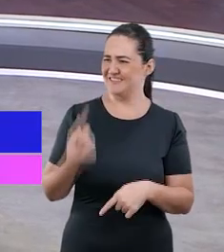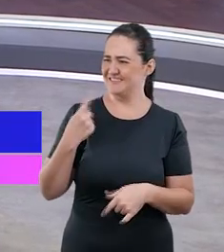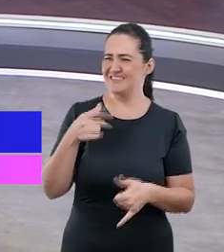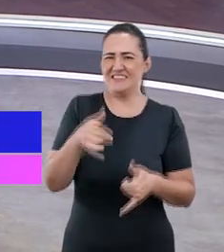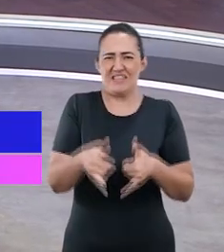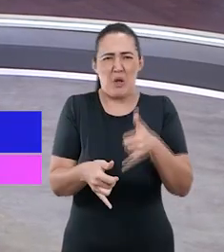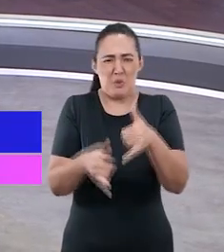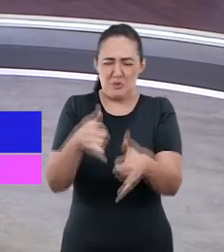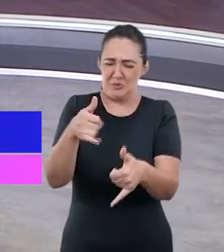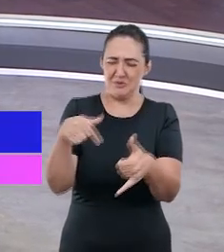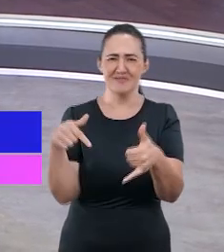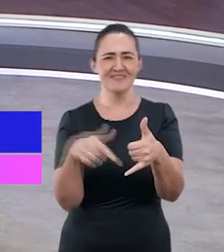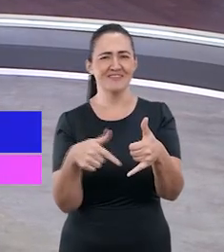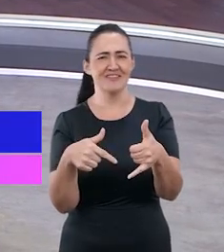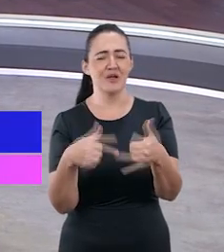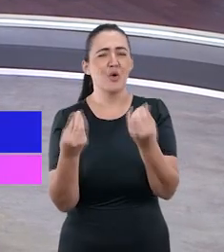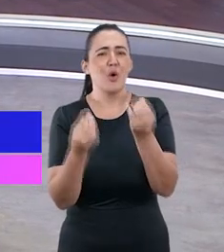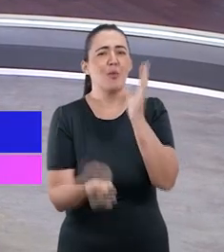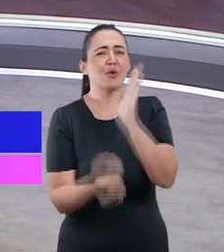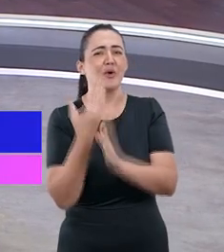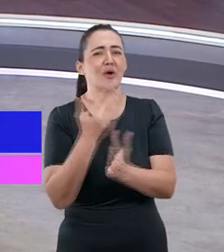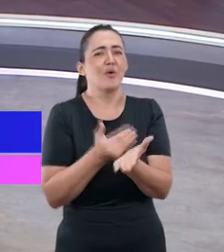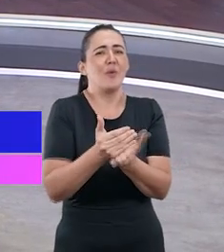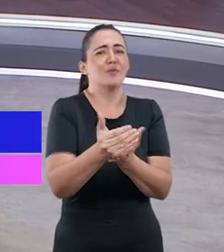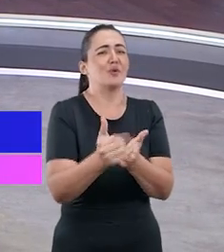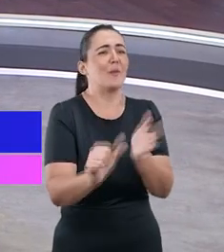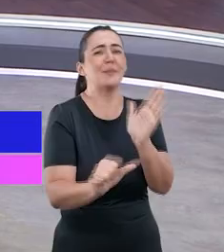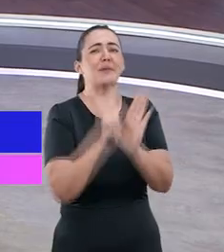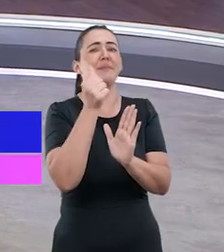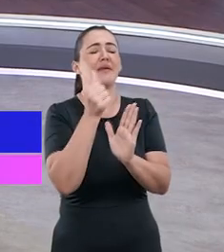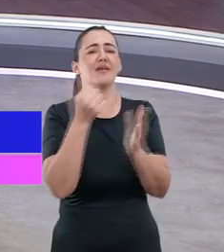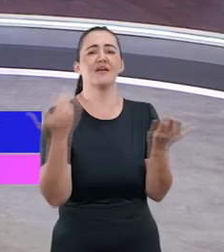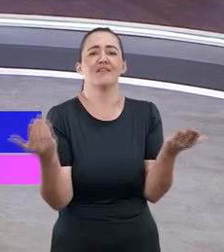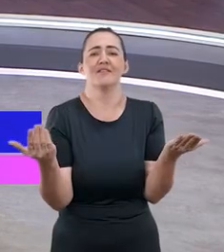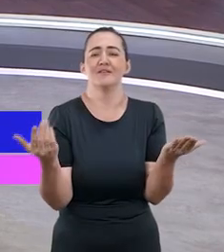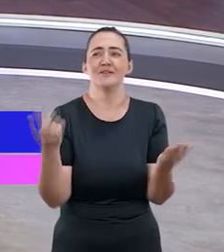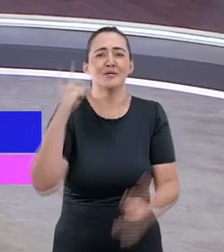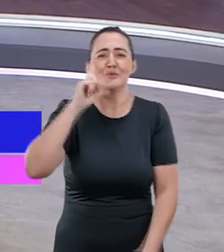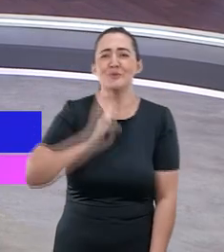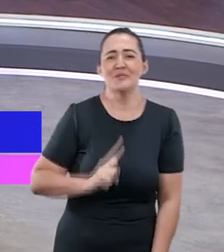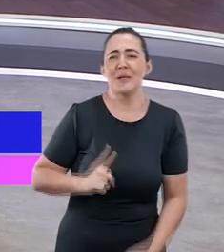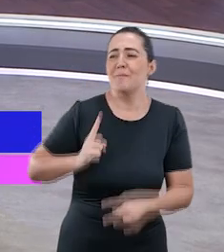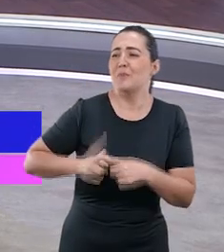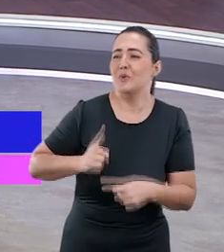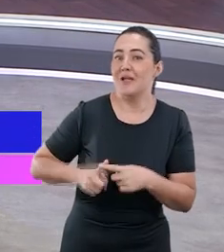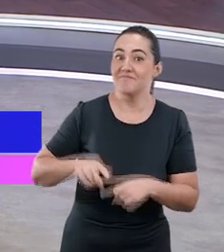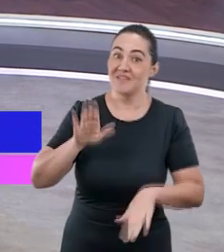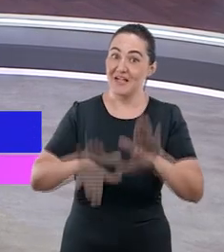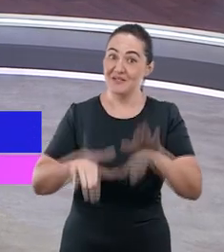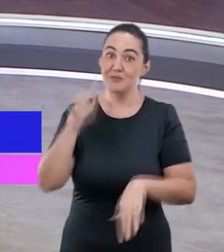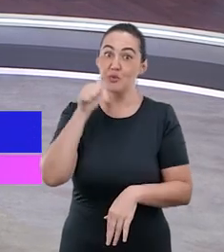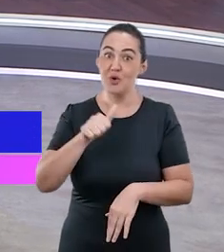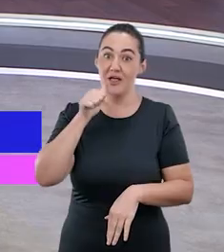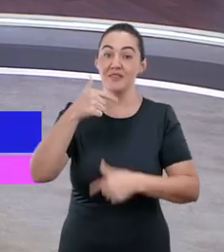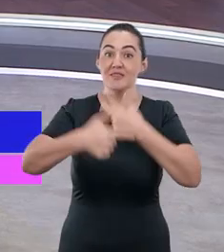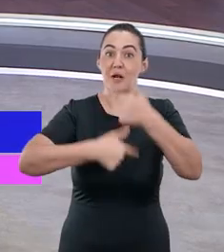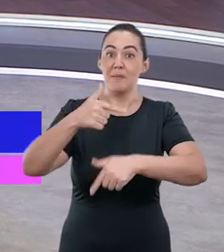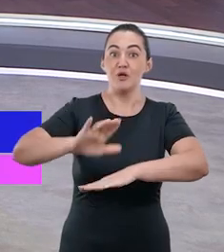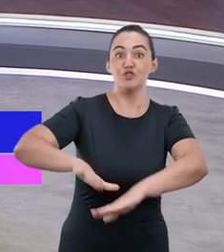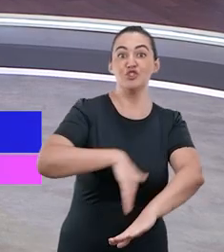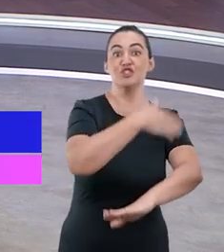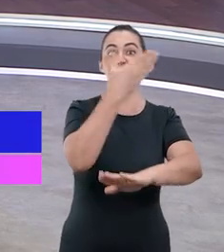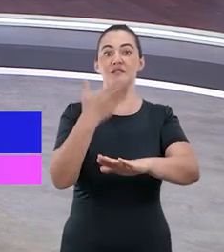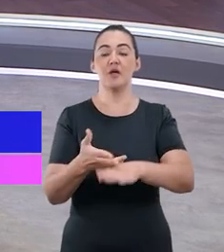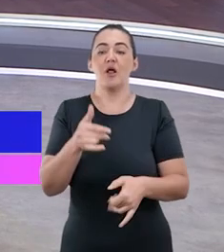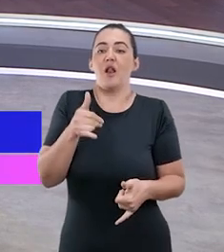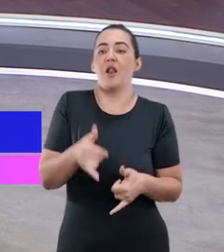alto? Onde começou? Qual a razão? O que eu vejo muitas vezes são mulheres que passam o dia com esse salto alto